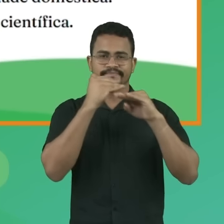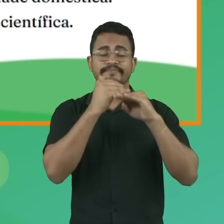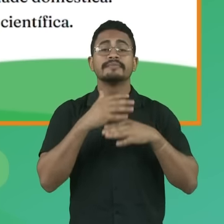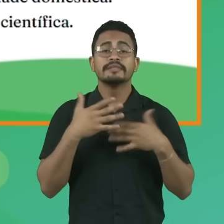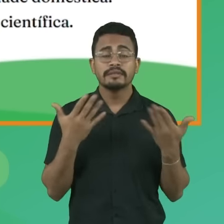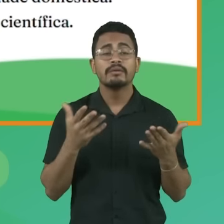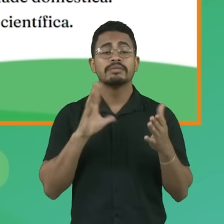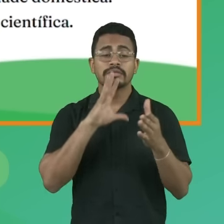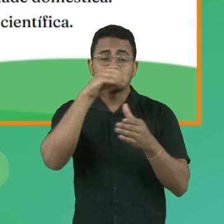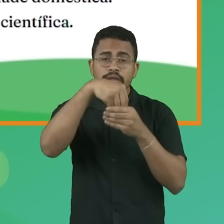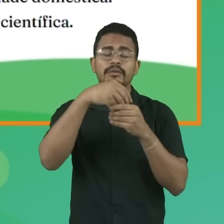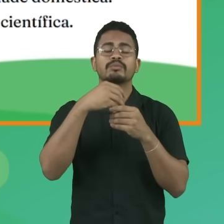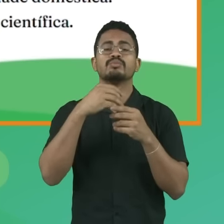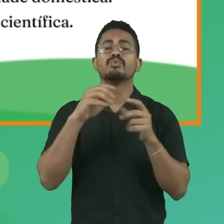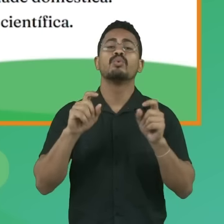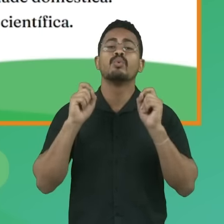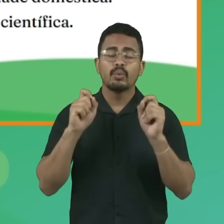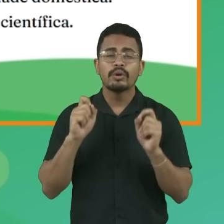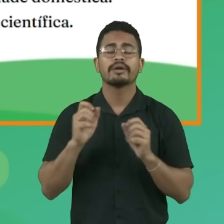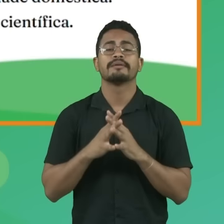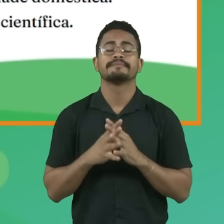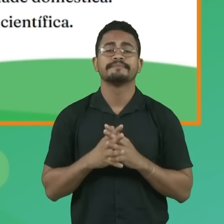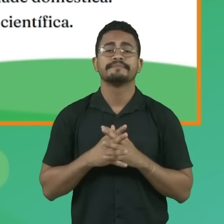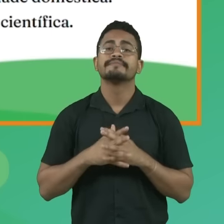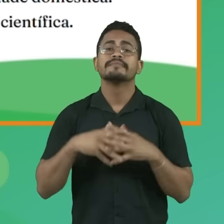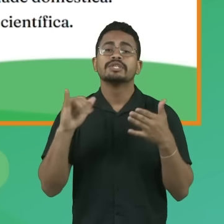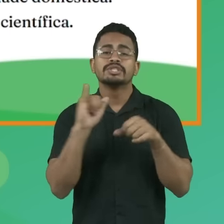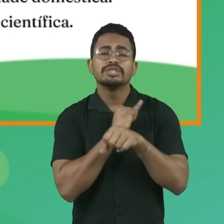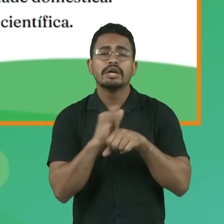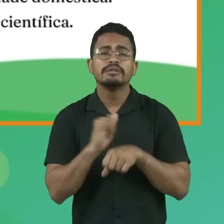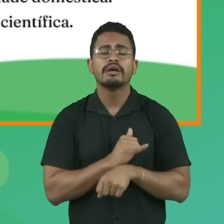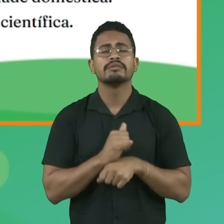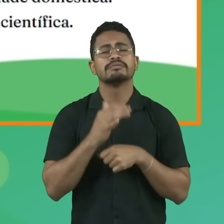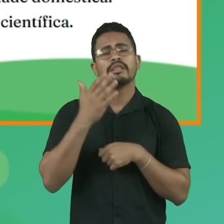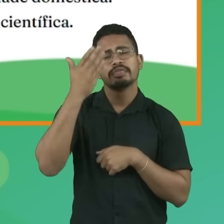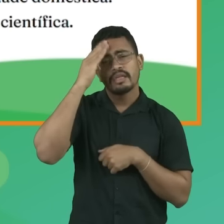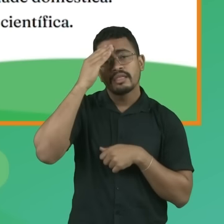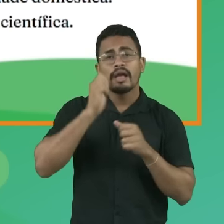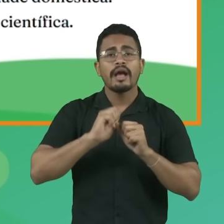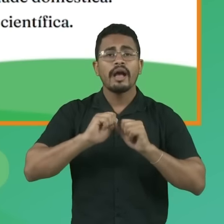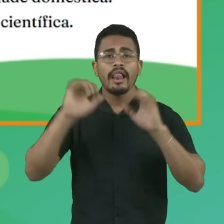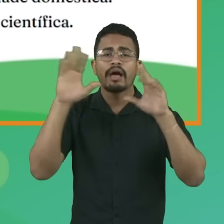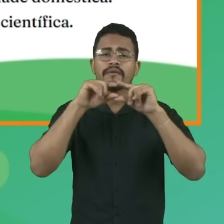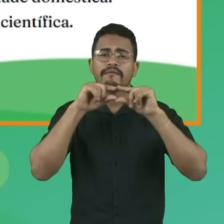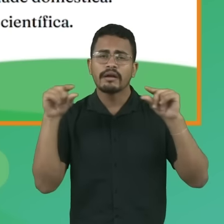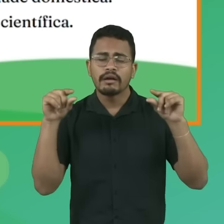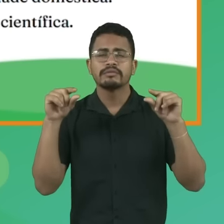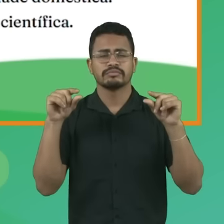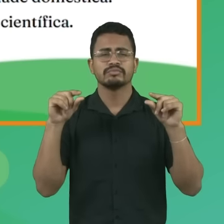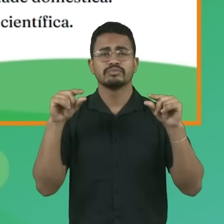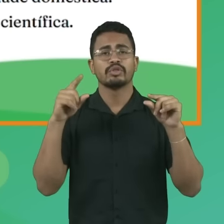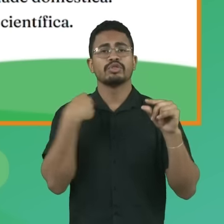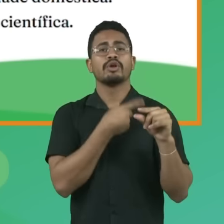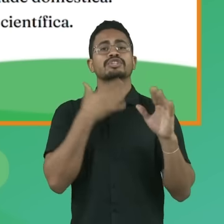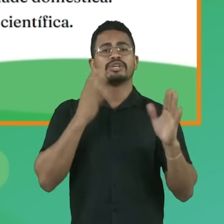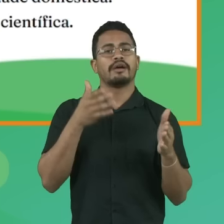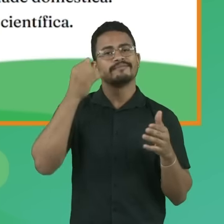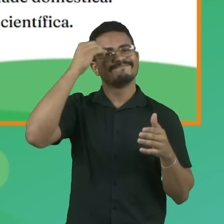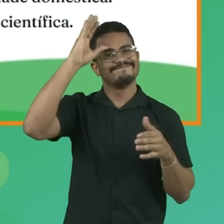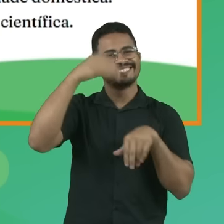questões, a gente vai ver aqui como estratégias de interpretação com base no que a gente tem aqui